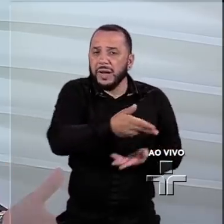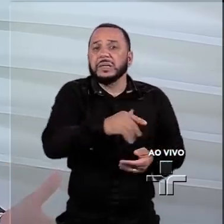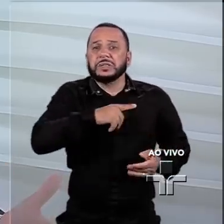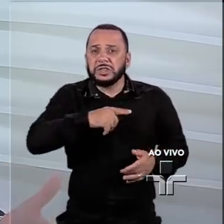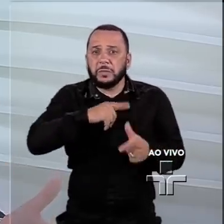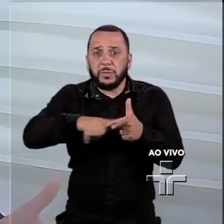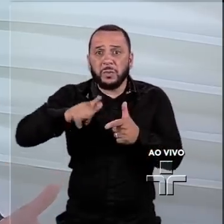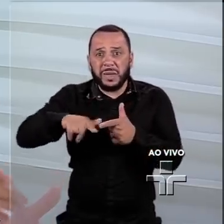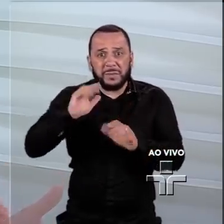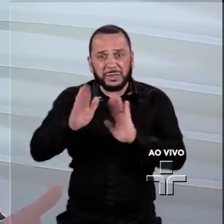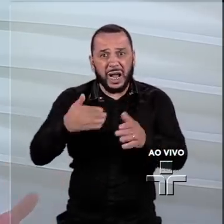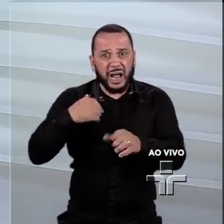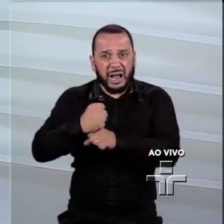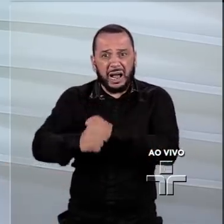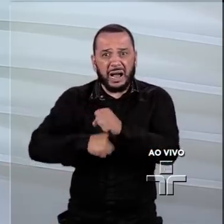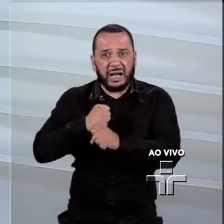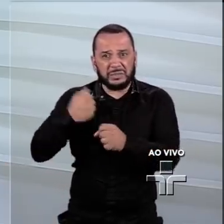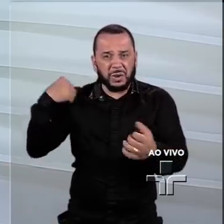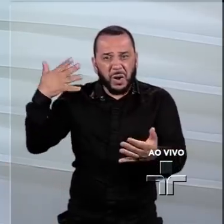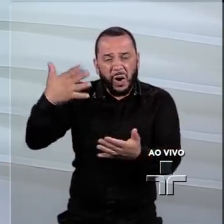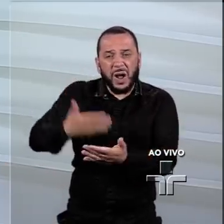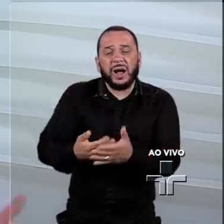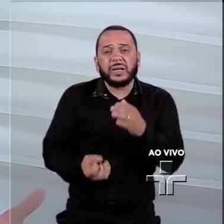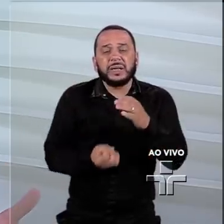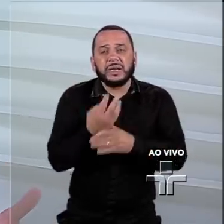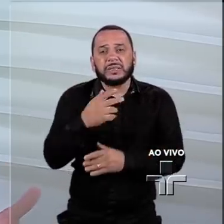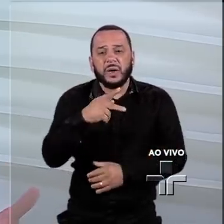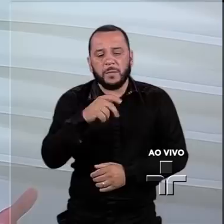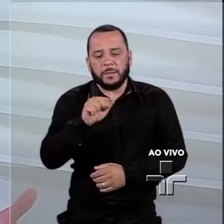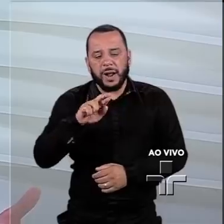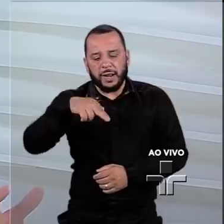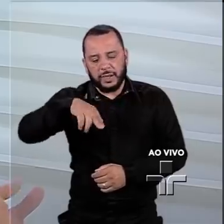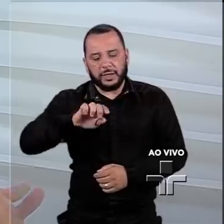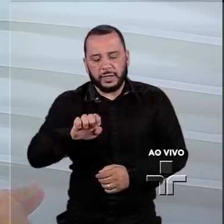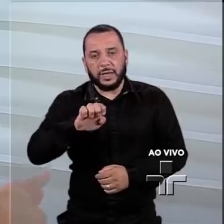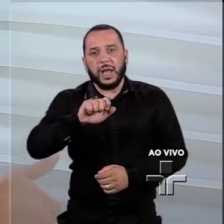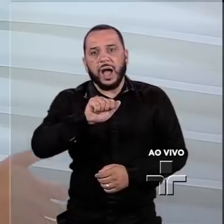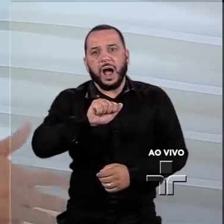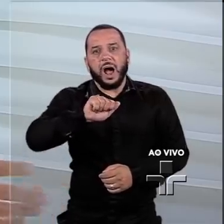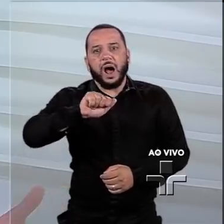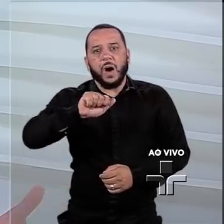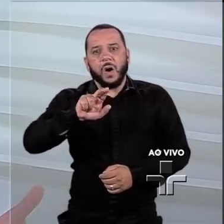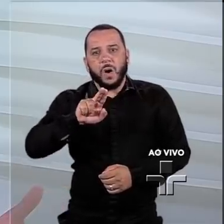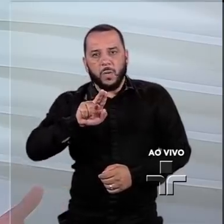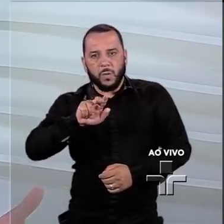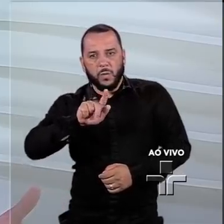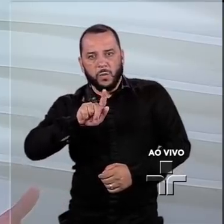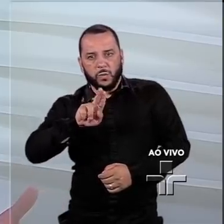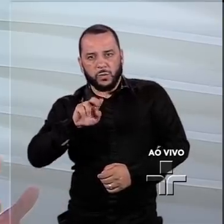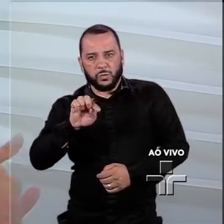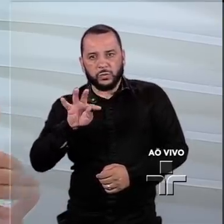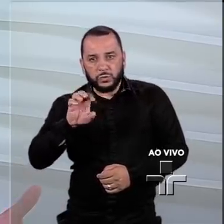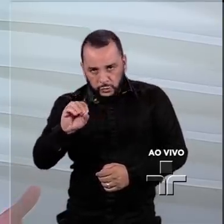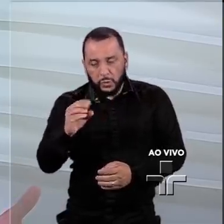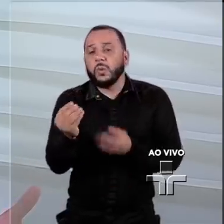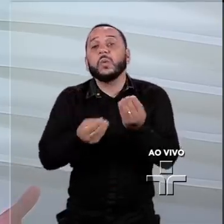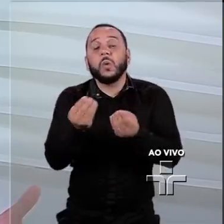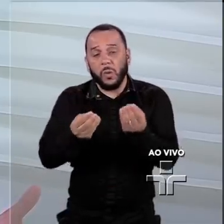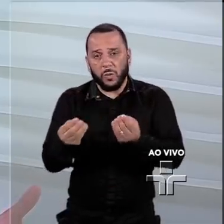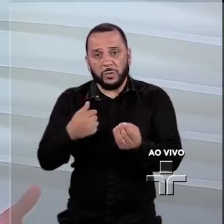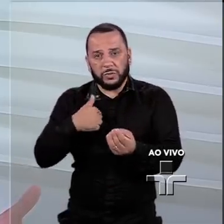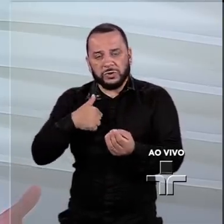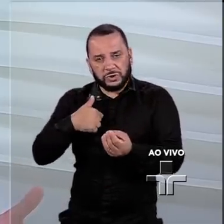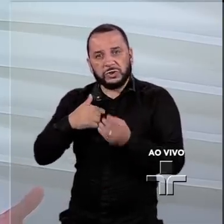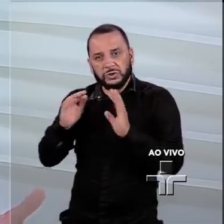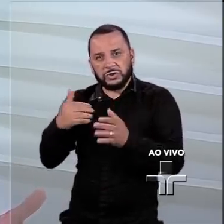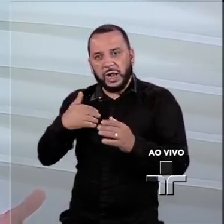há anos, que foi a criação do Parque Augusto. Como que a gente conseguiu? A hora que juntamos todos os autores de todas as ações